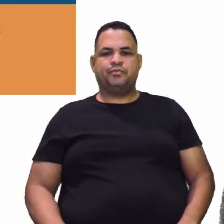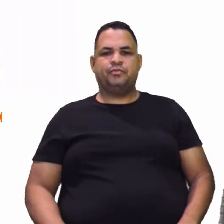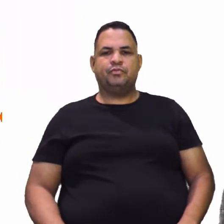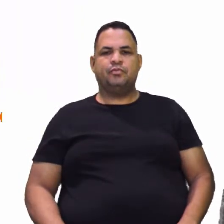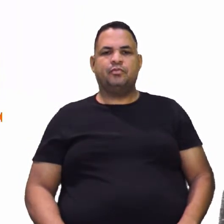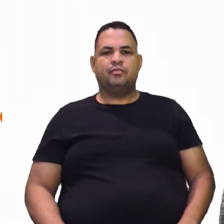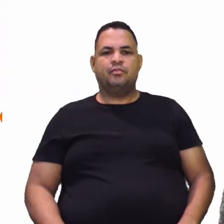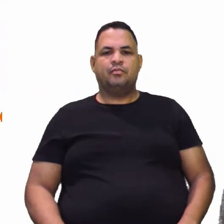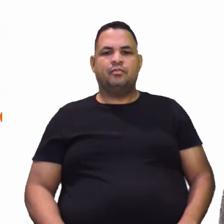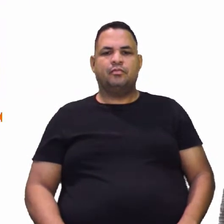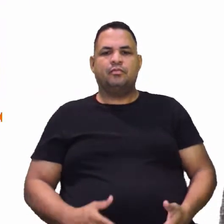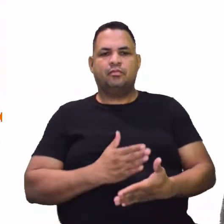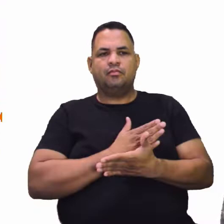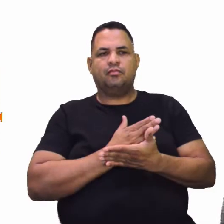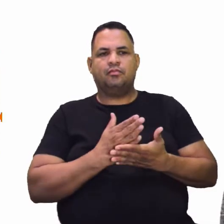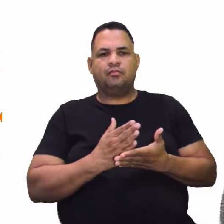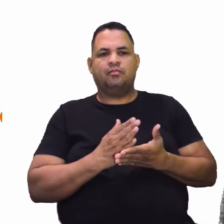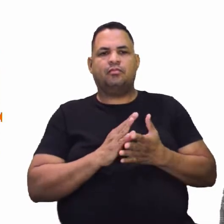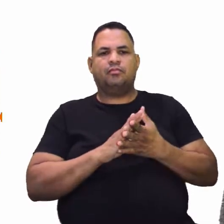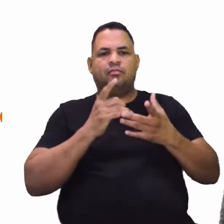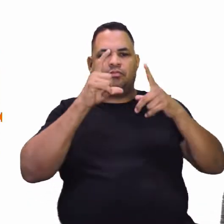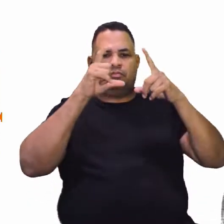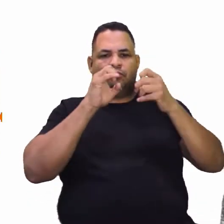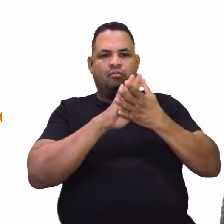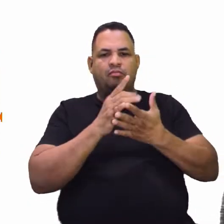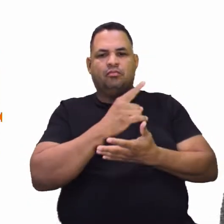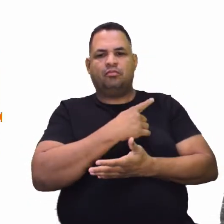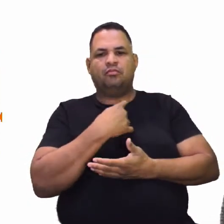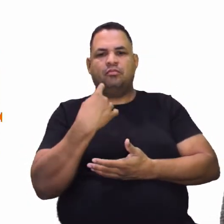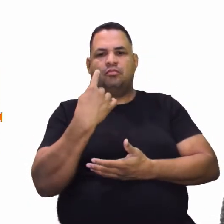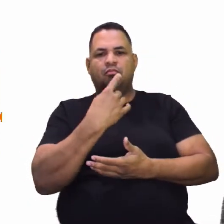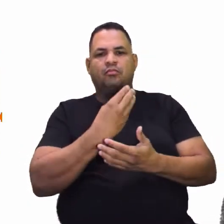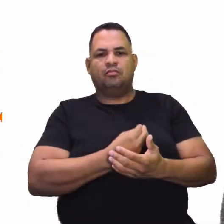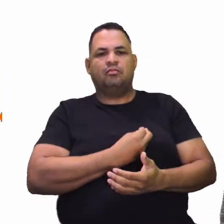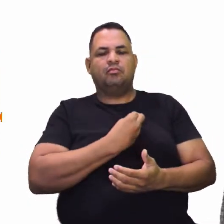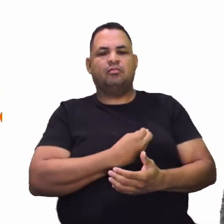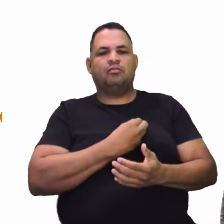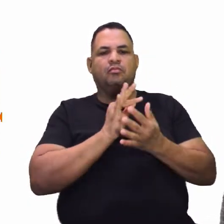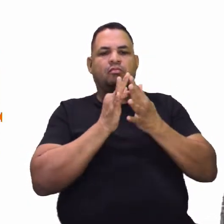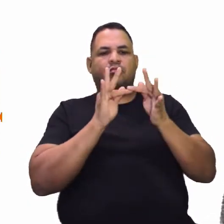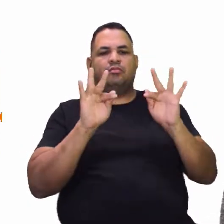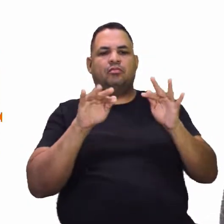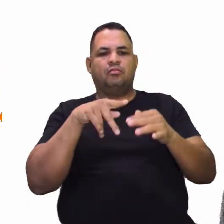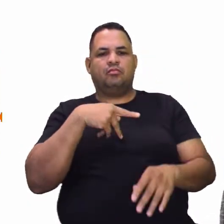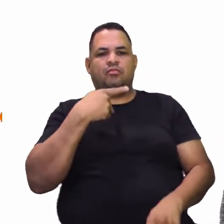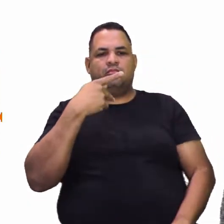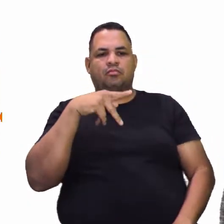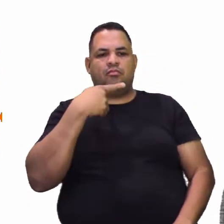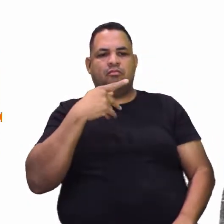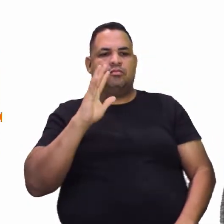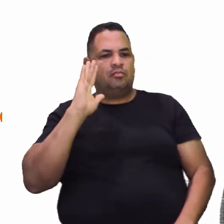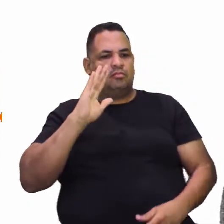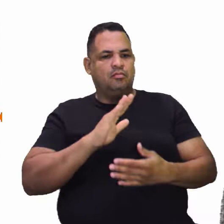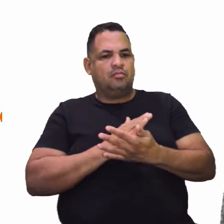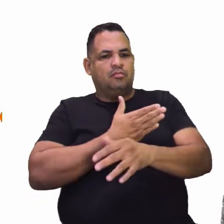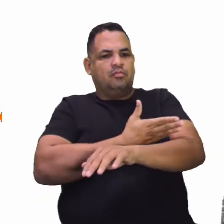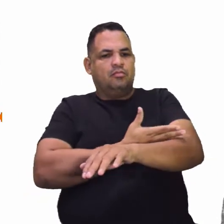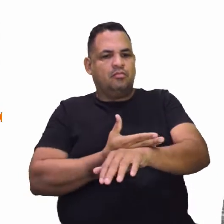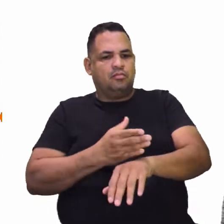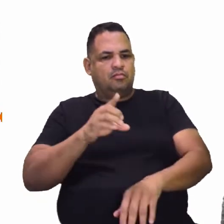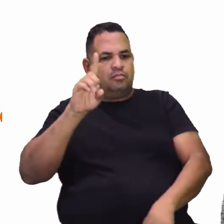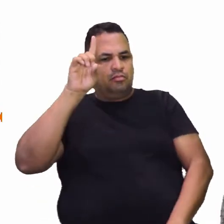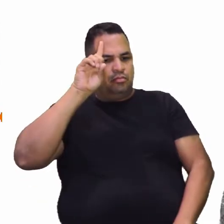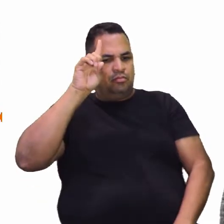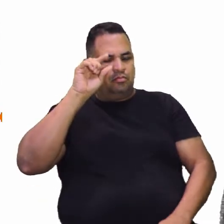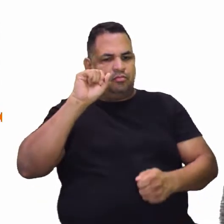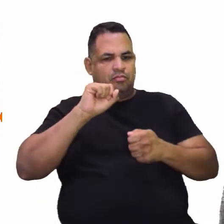begin. Vamos começar uma foto geralzona do que é o nosso Simple Present. Ele fala sobre hábitos, ações